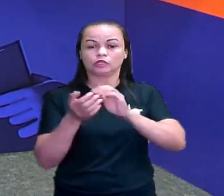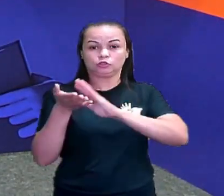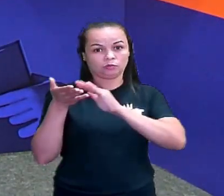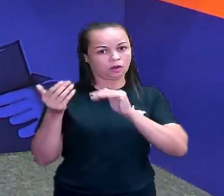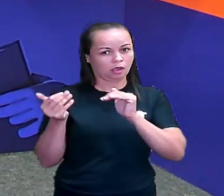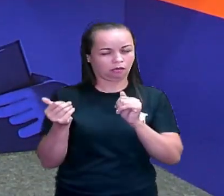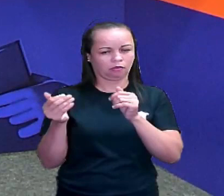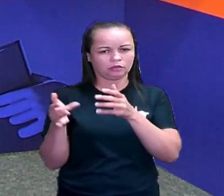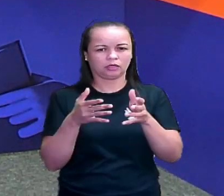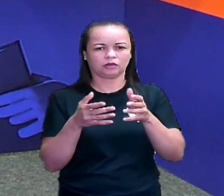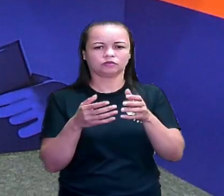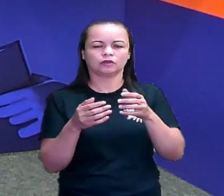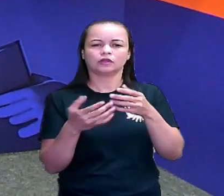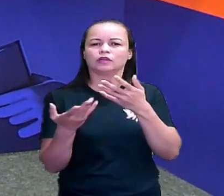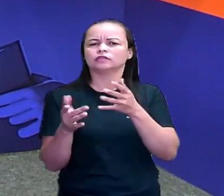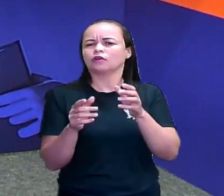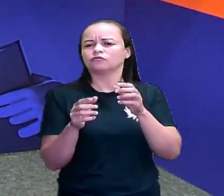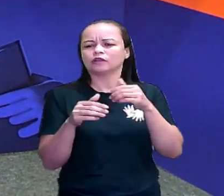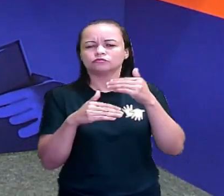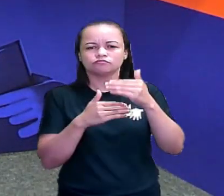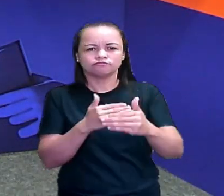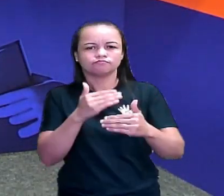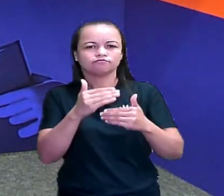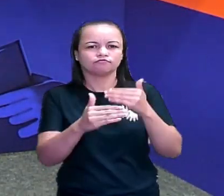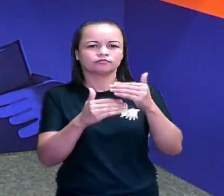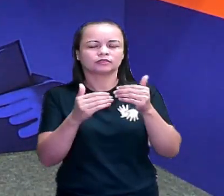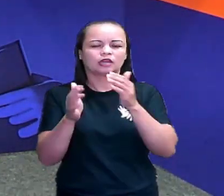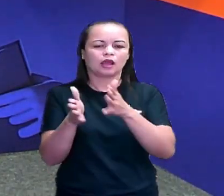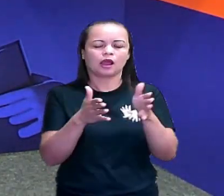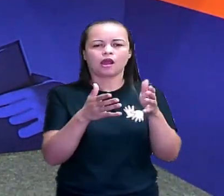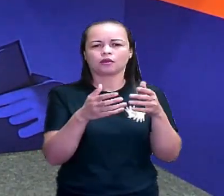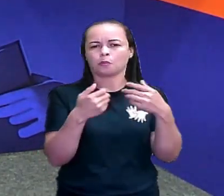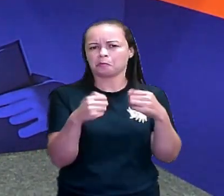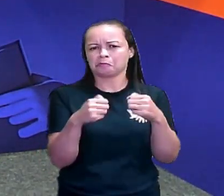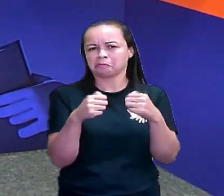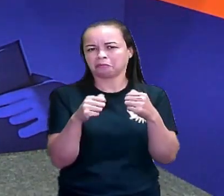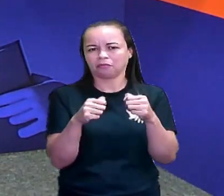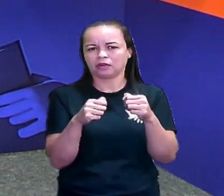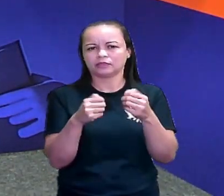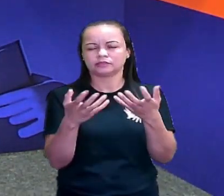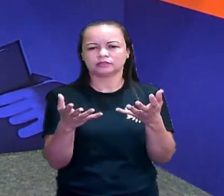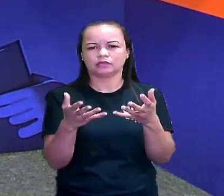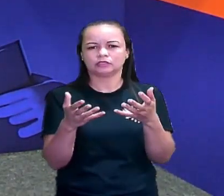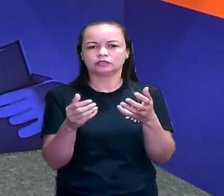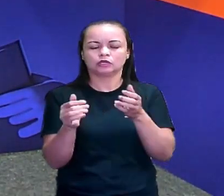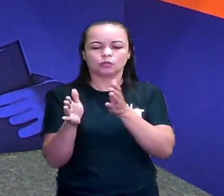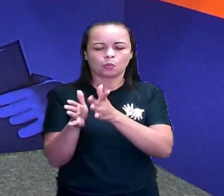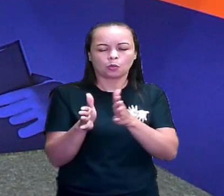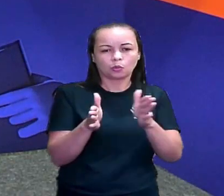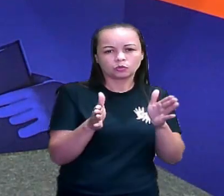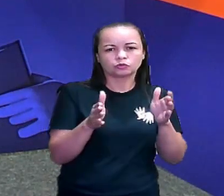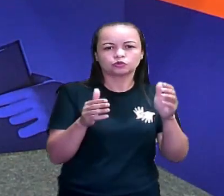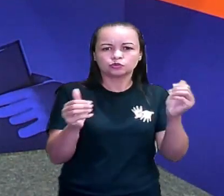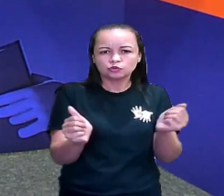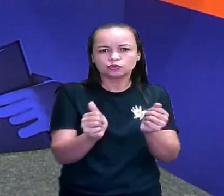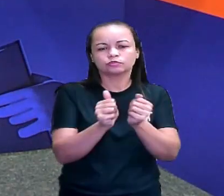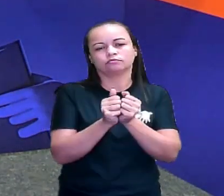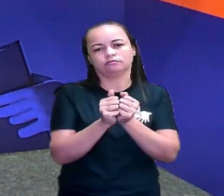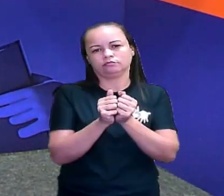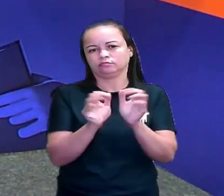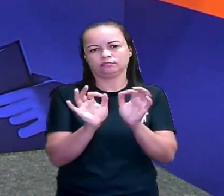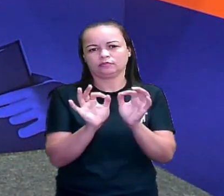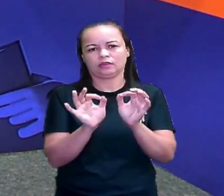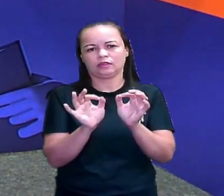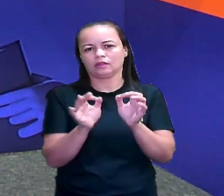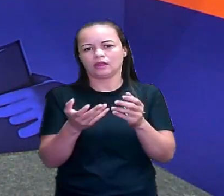43, tá certo? Então, a gente não precisa, né, do 30 em diante, a dificuldade ela é